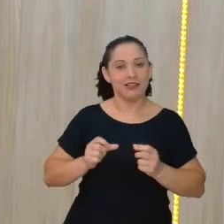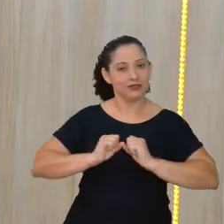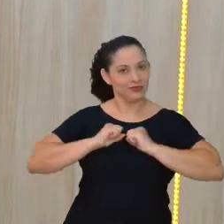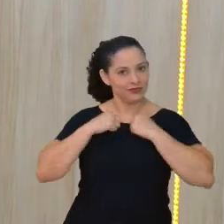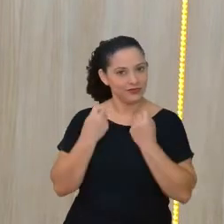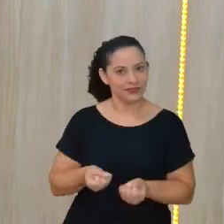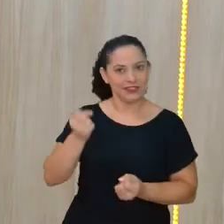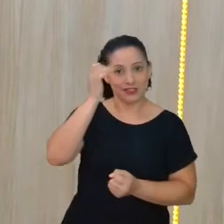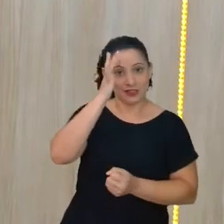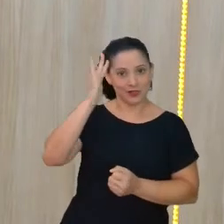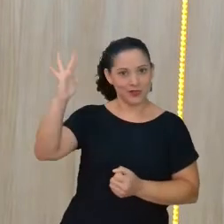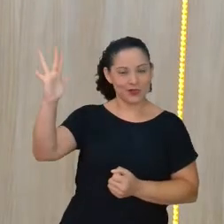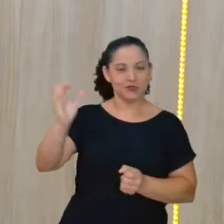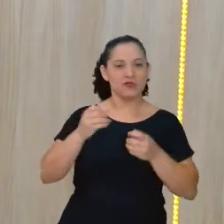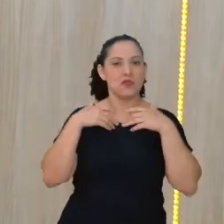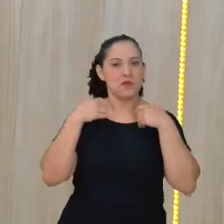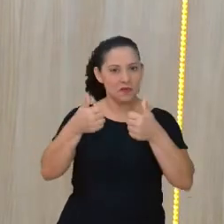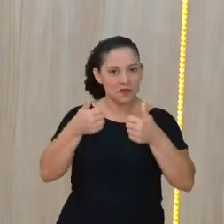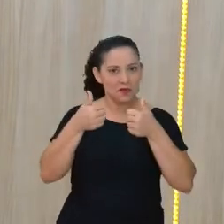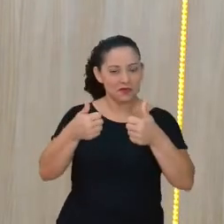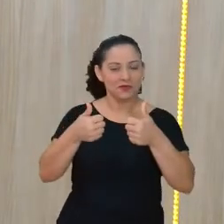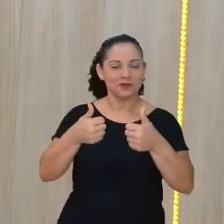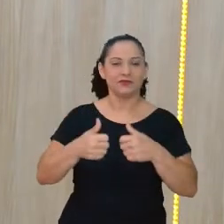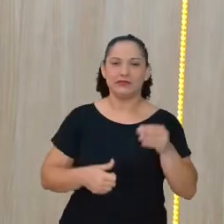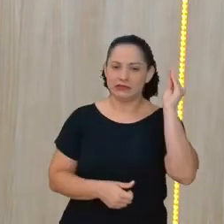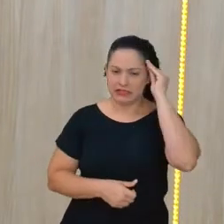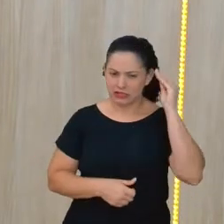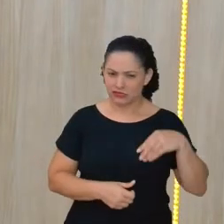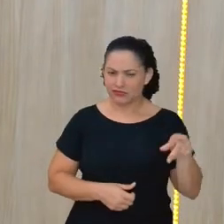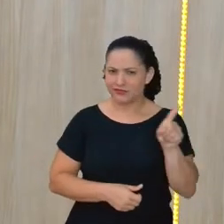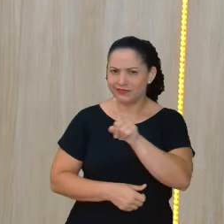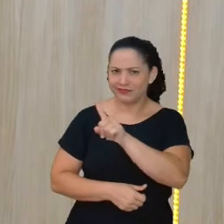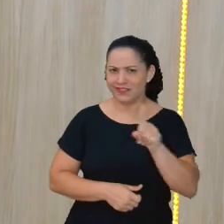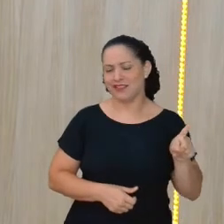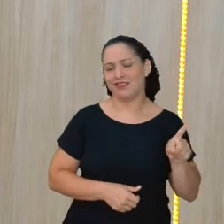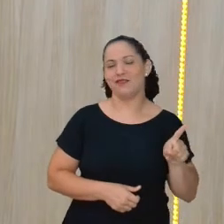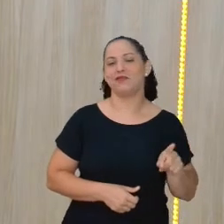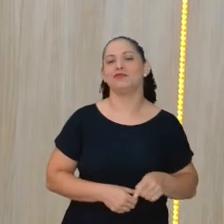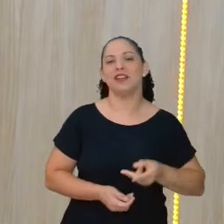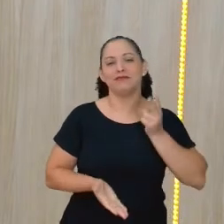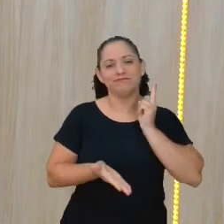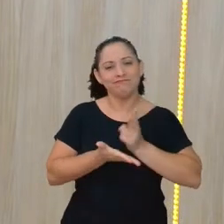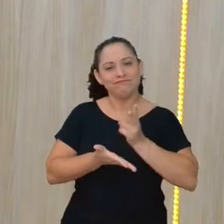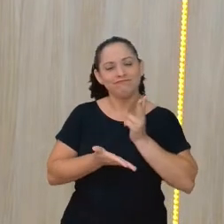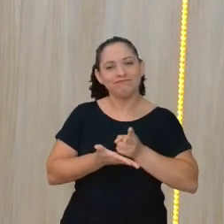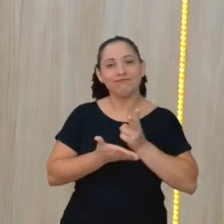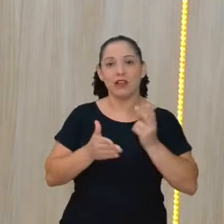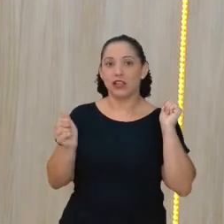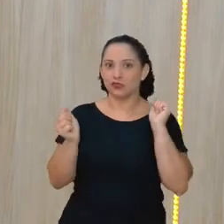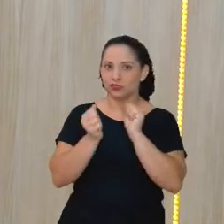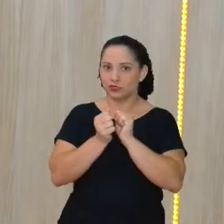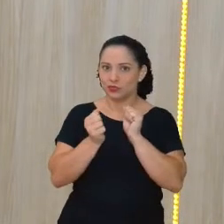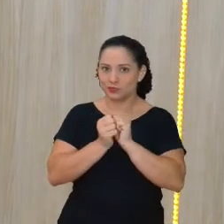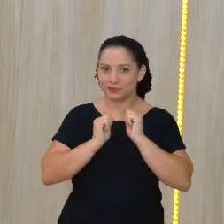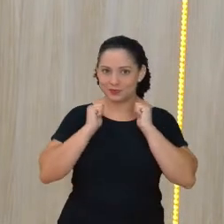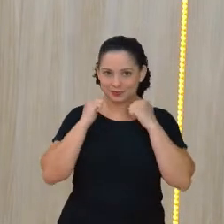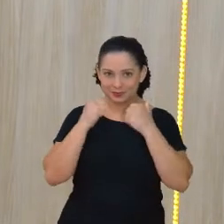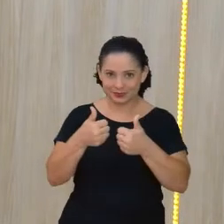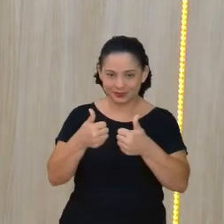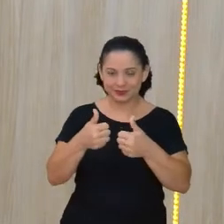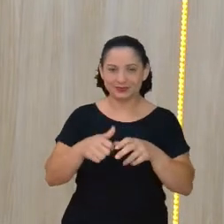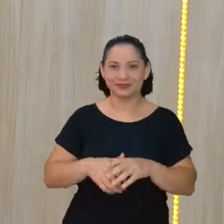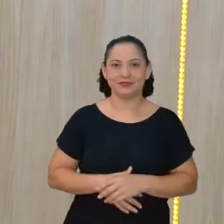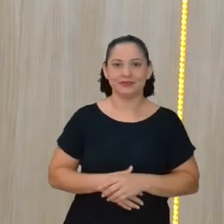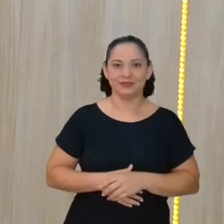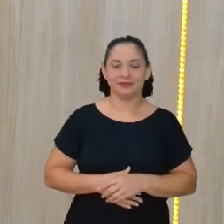seus sonhos. E fez muito bem. Não desista. A gente permanece junto nessa, tá bom? Então, Paulo